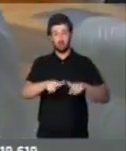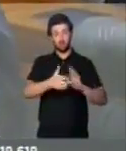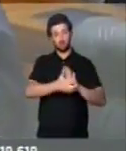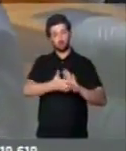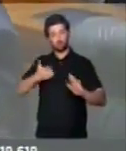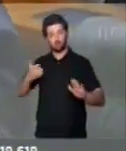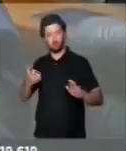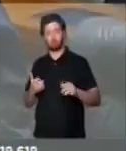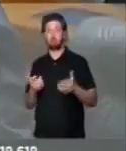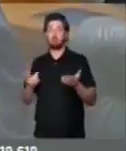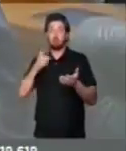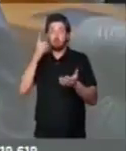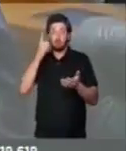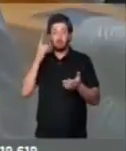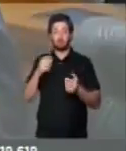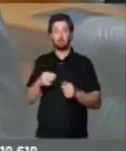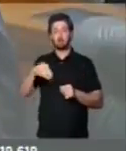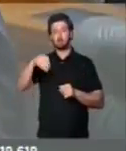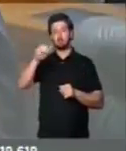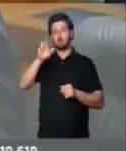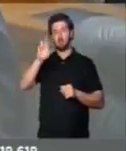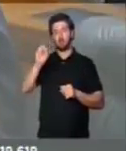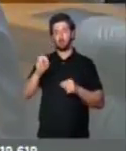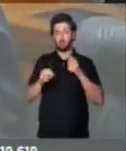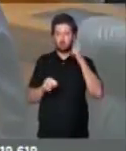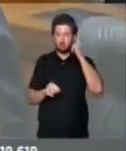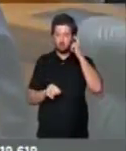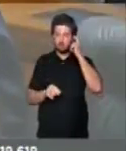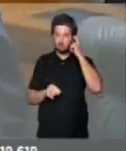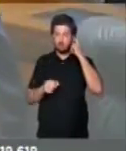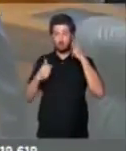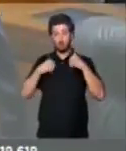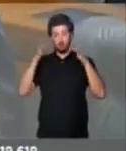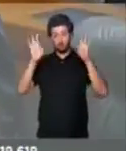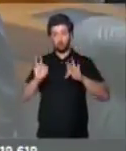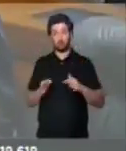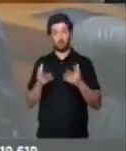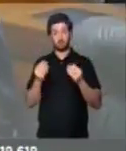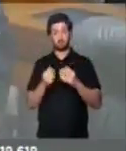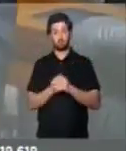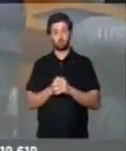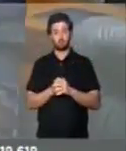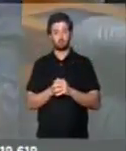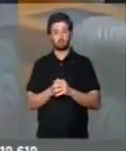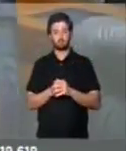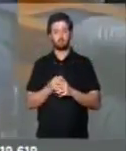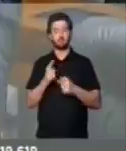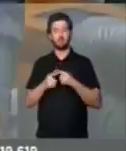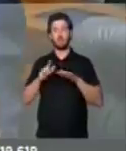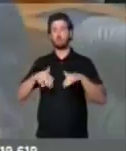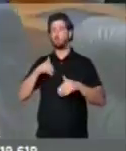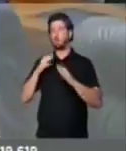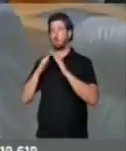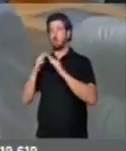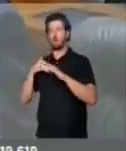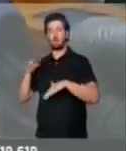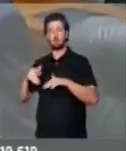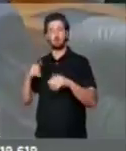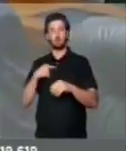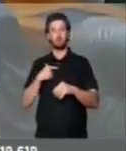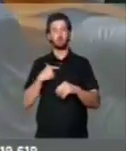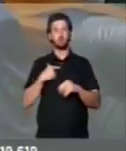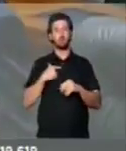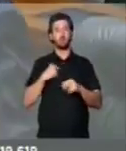trabalhadores. Por isso, deputado Mauro, eu fico muito feliz quando às vezes até mesmo estou em casa, estou no carro e